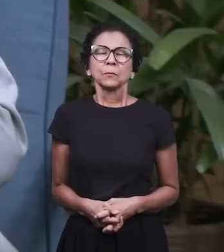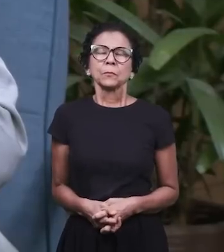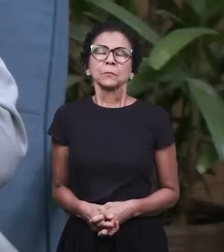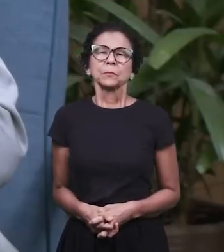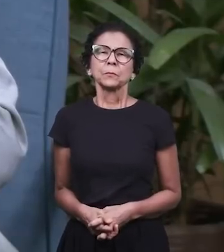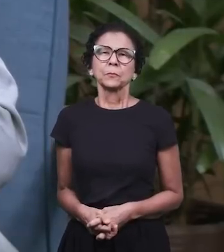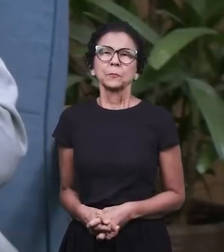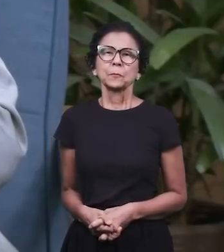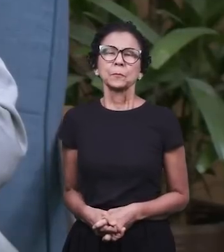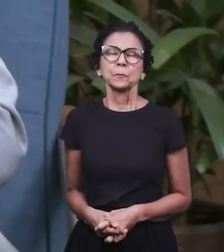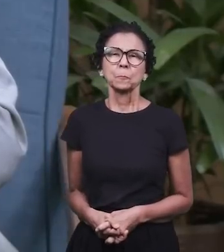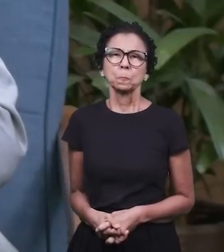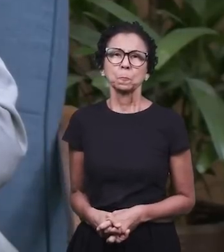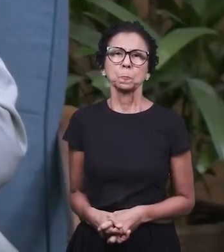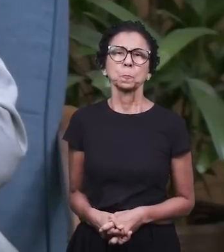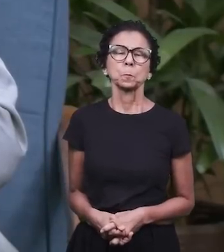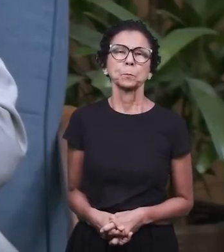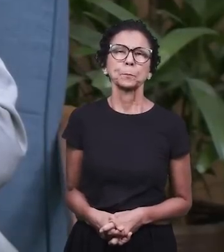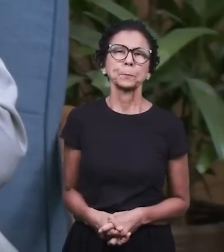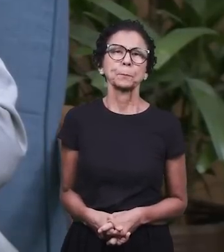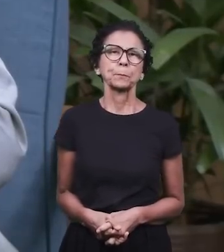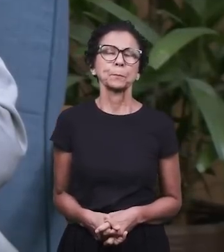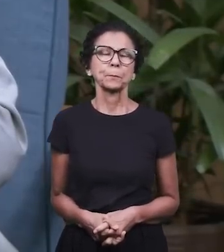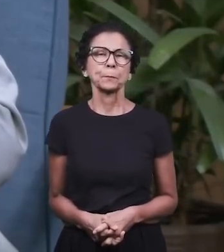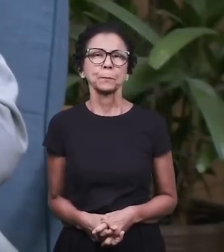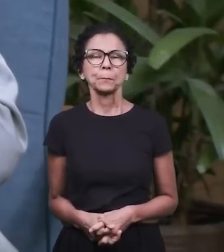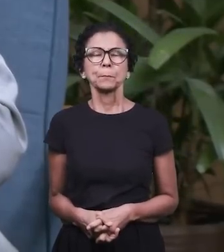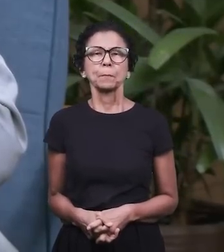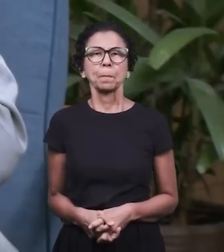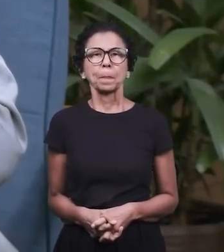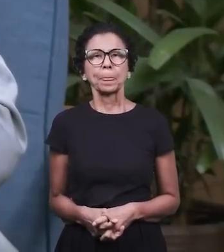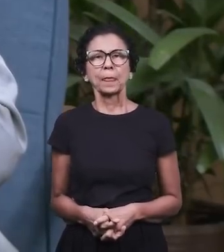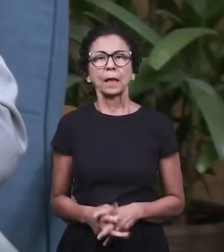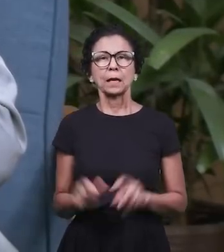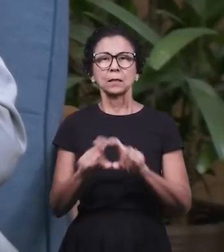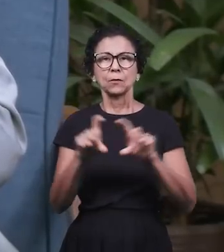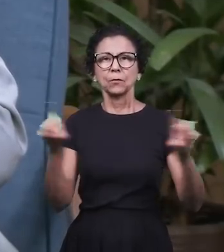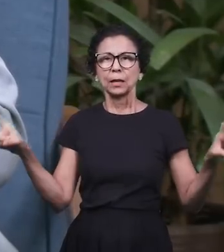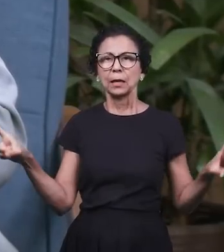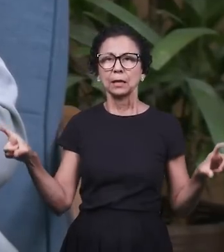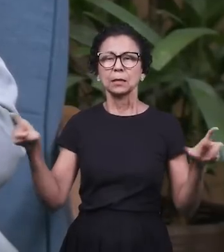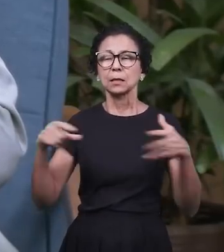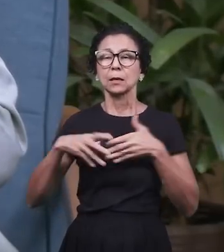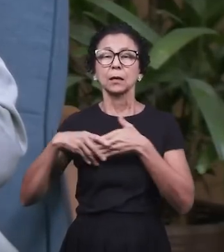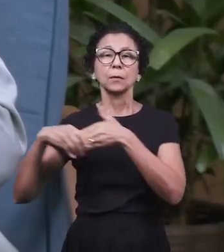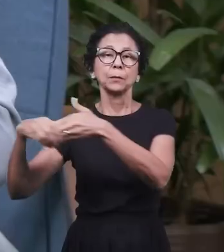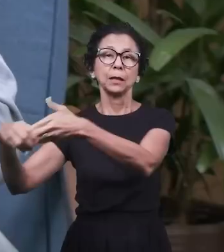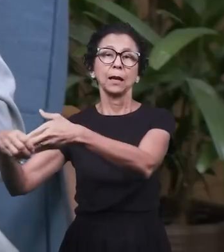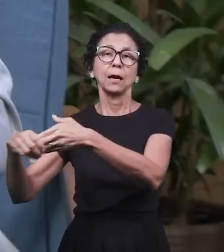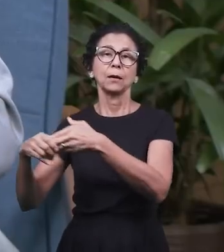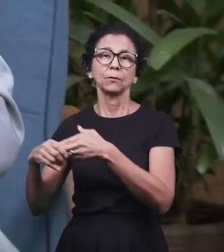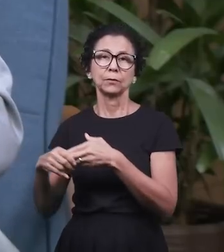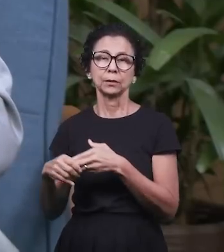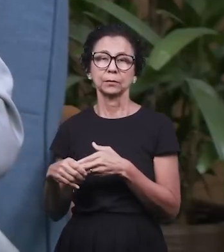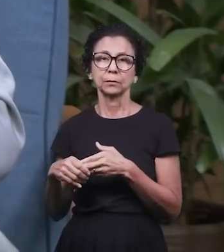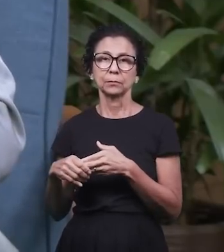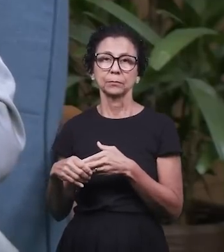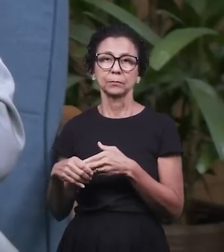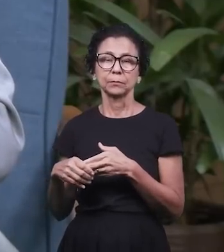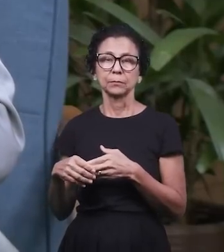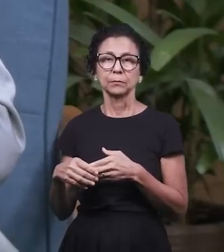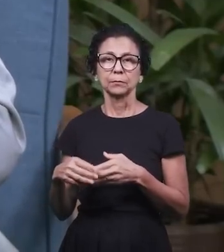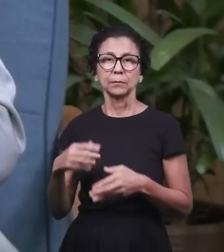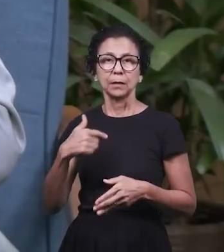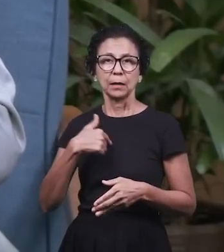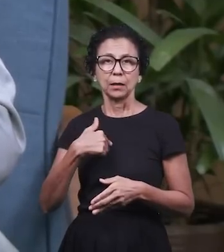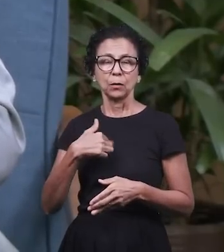nessa expressão, leva-me tu, correremos após ti também, a percepção da igreja de que a iniciativa,